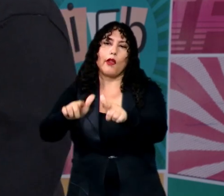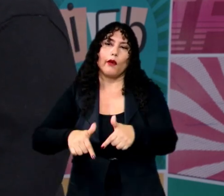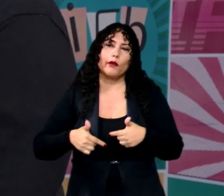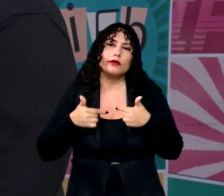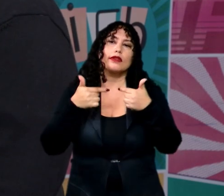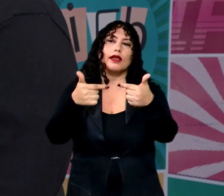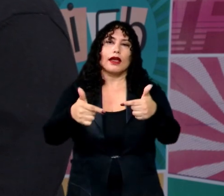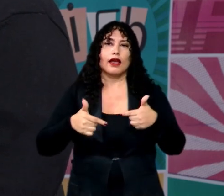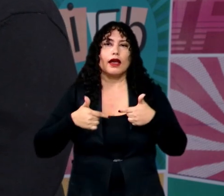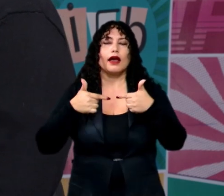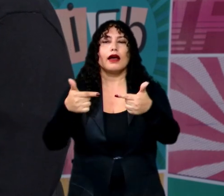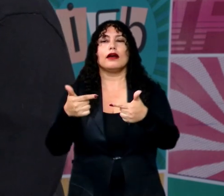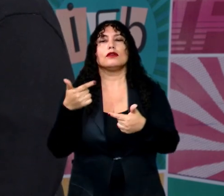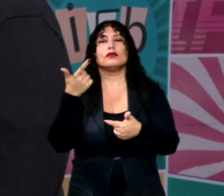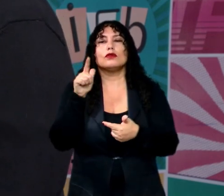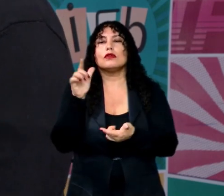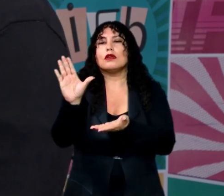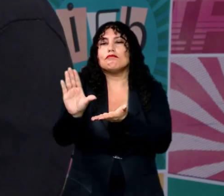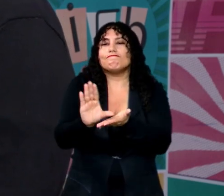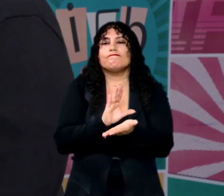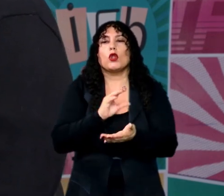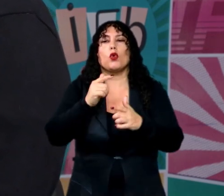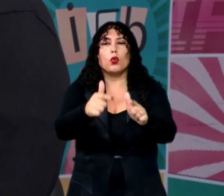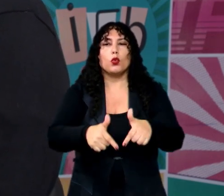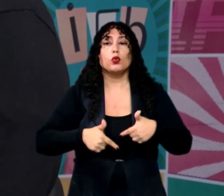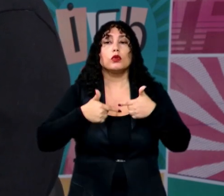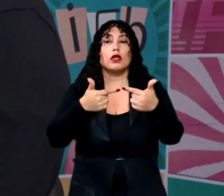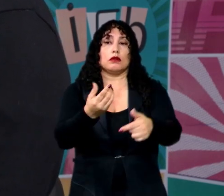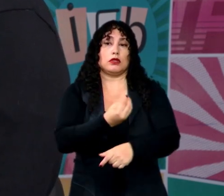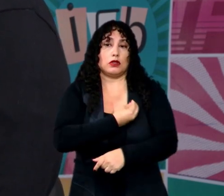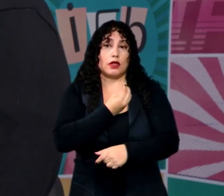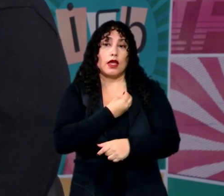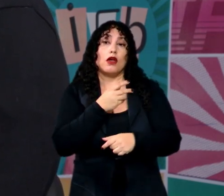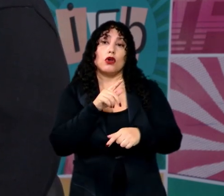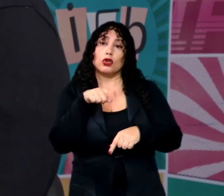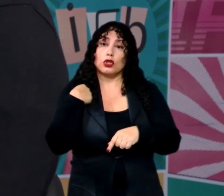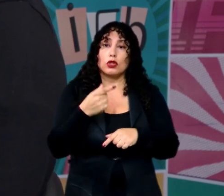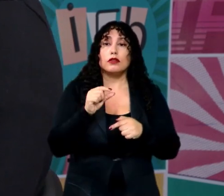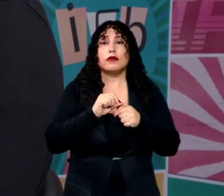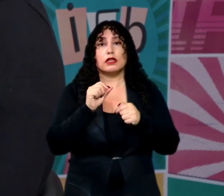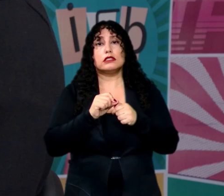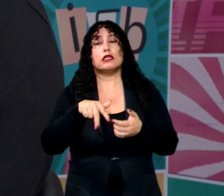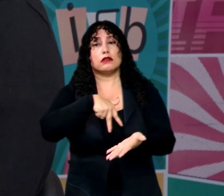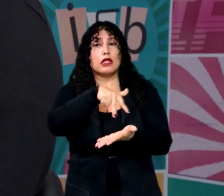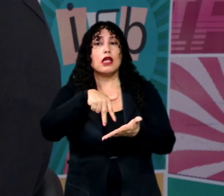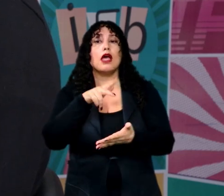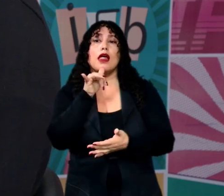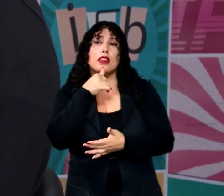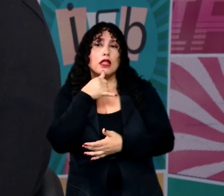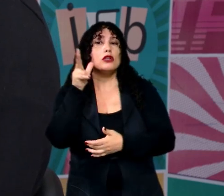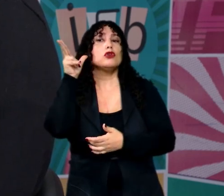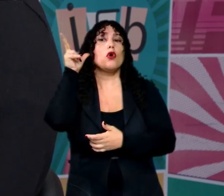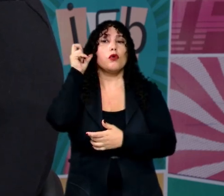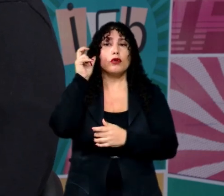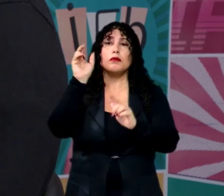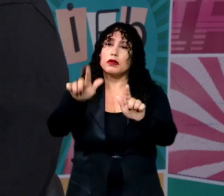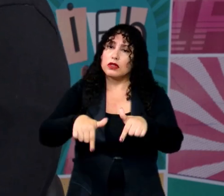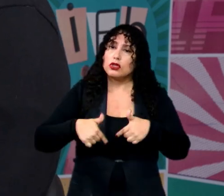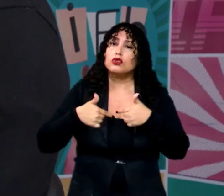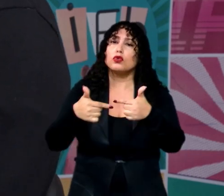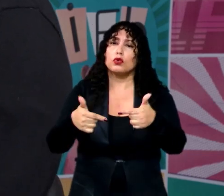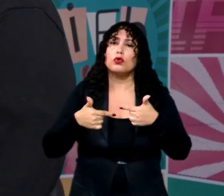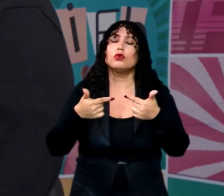lutando sem verba, lutando para sobreviver, porque é isso que a gente faz com dança, né? Na É marra. triste ouvir, mas a gente luta para